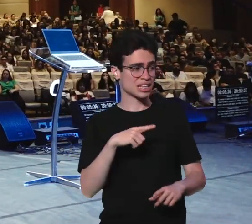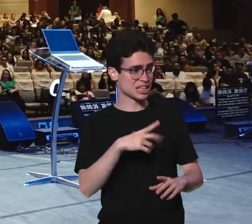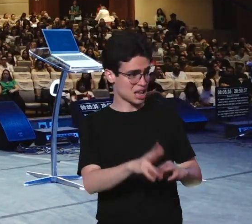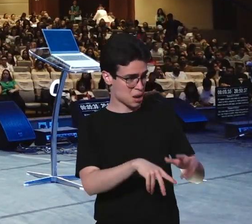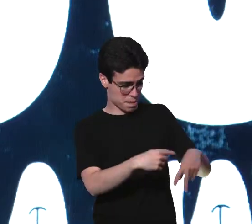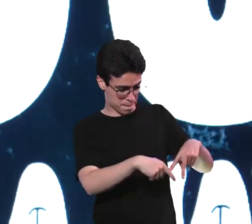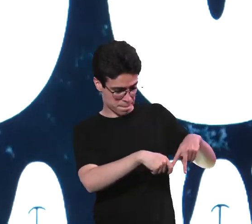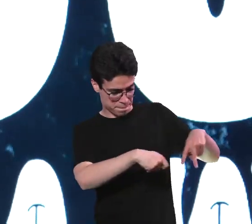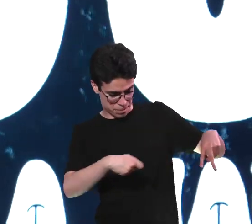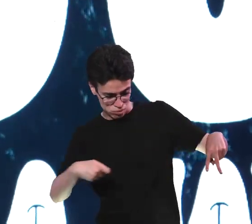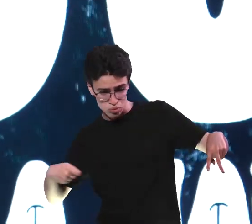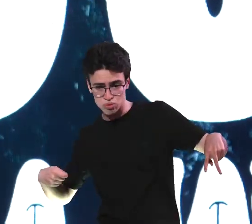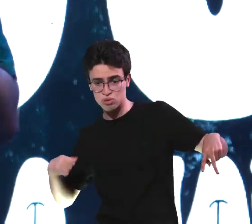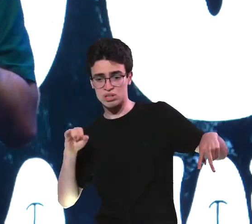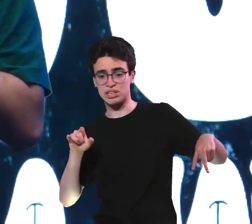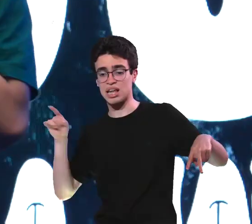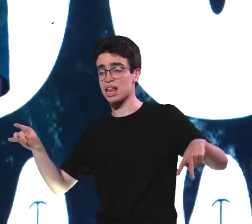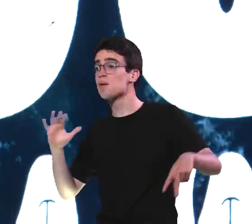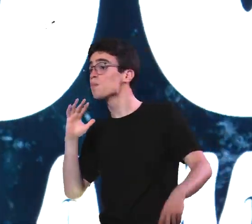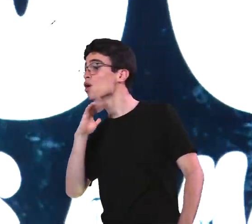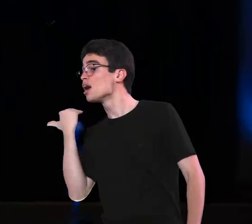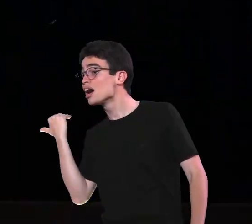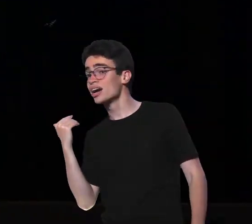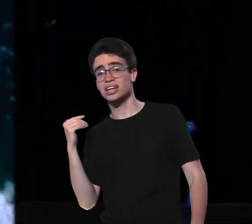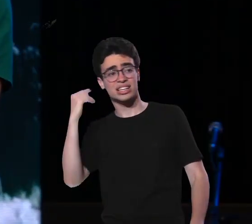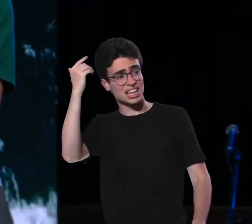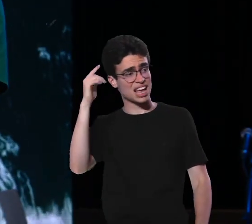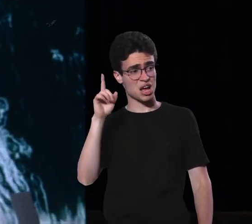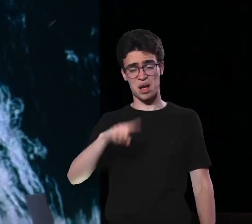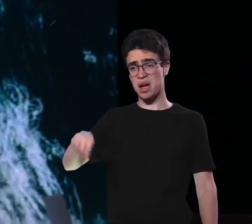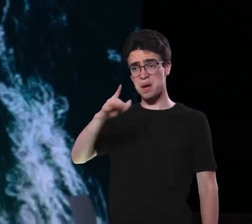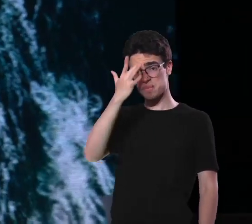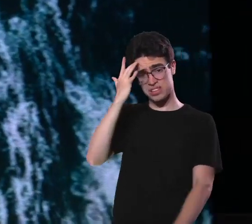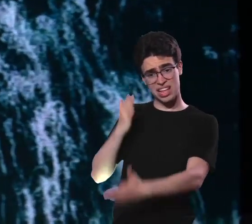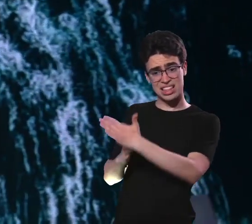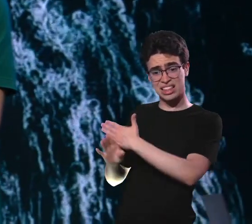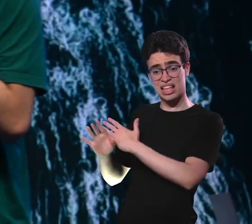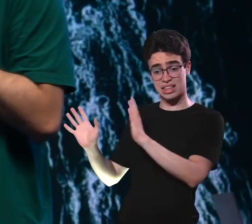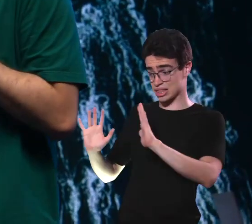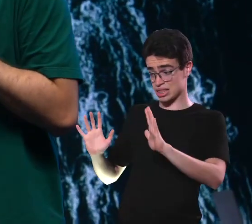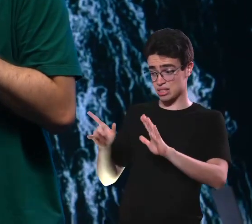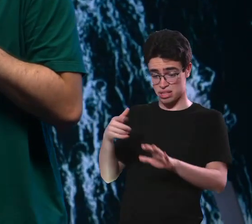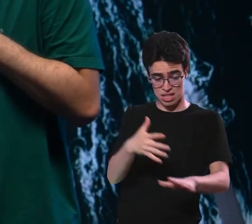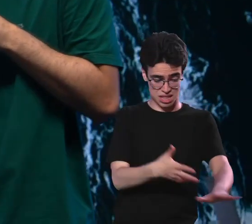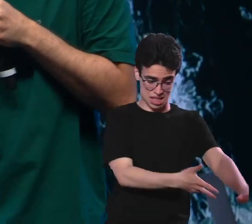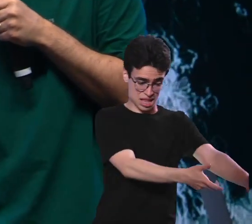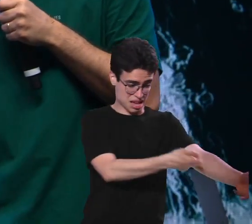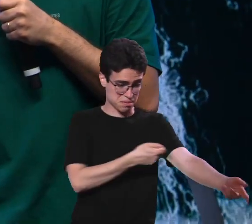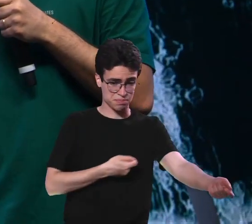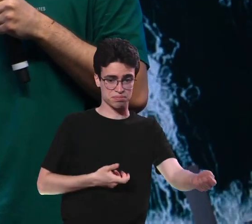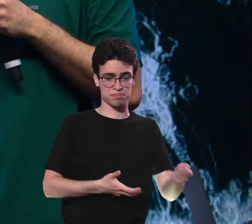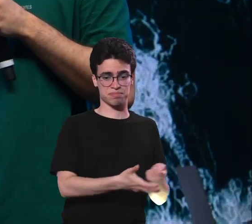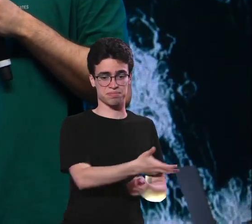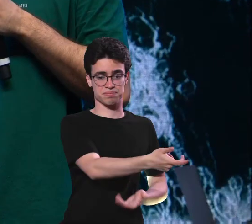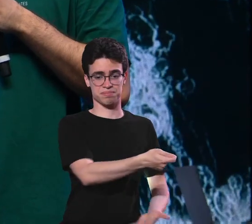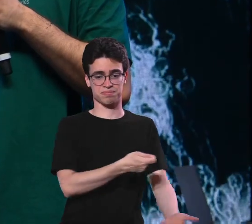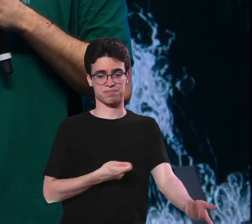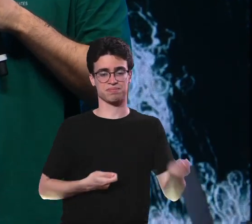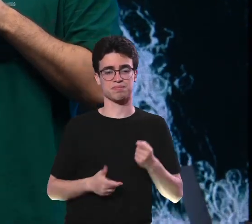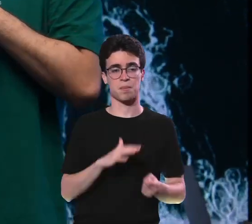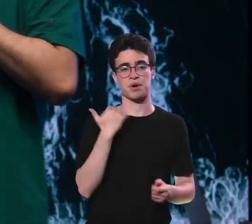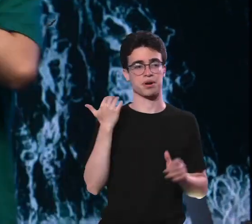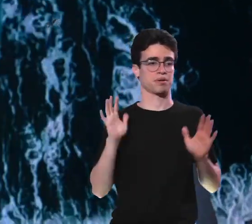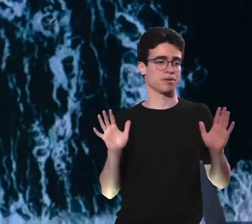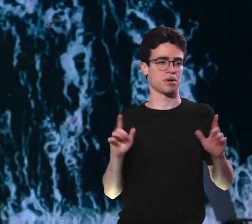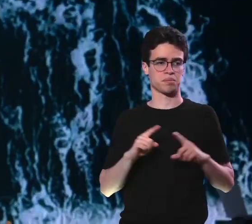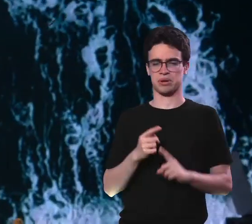nele, para caso ele morresse na presença de Deus, as pessoas não entrassem lá, mas puxassem ele arrastando. Aí